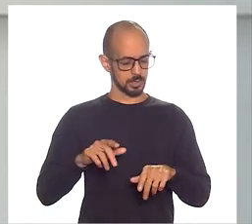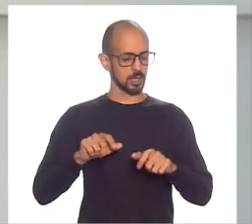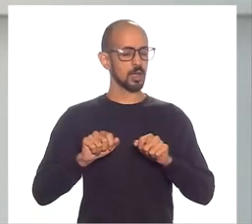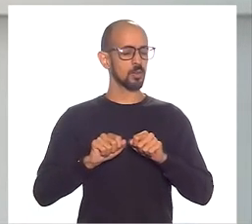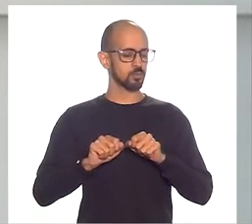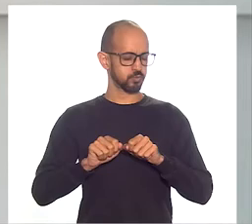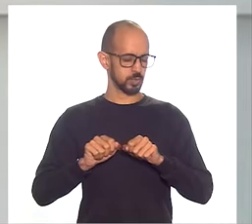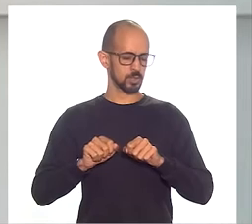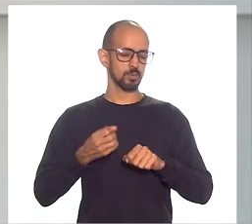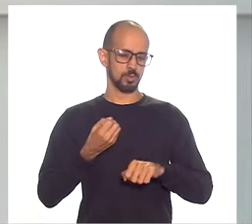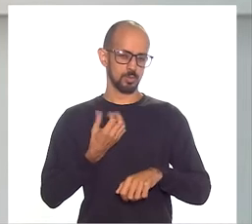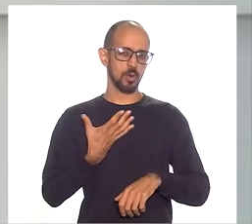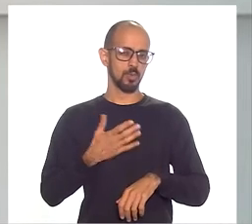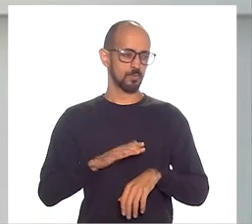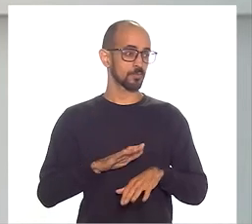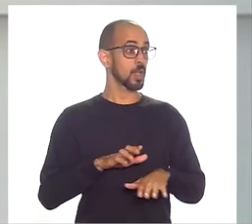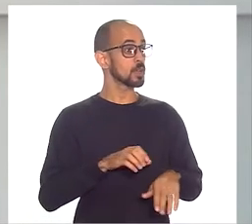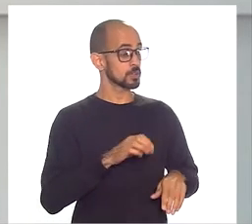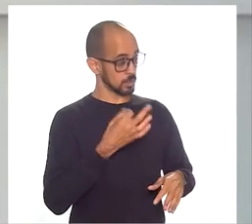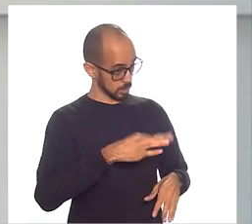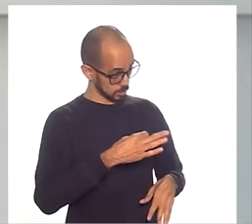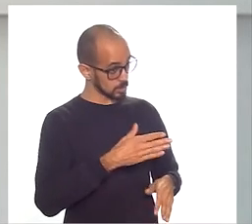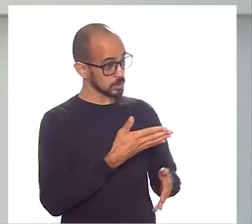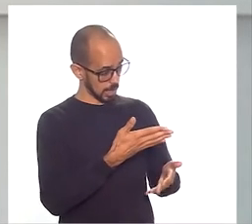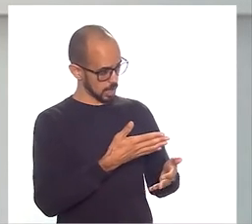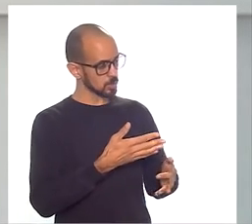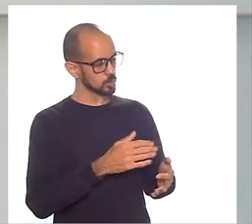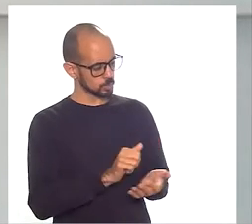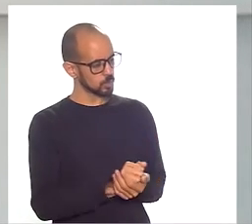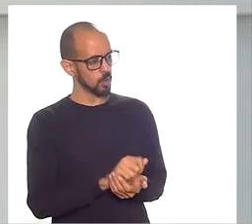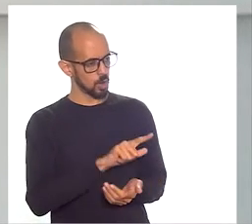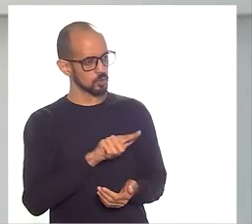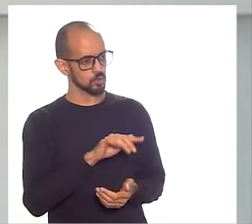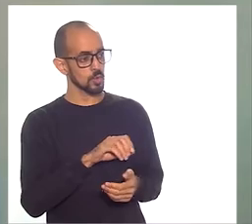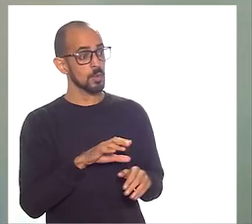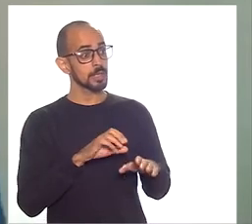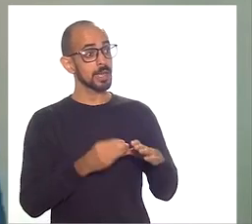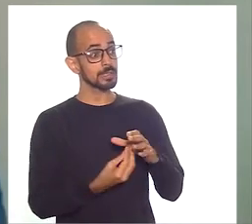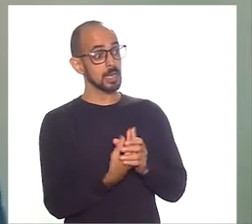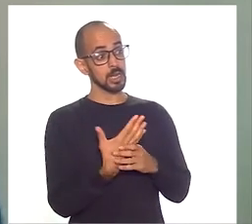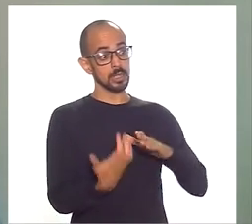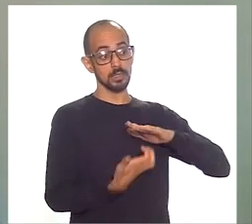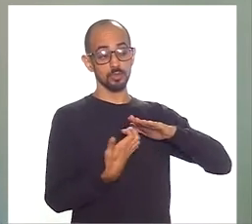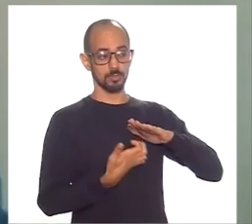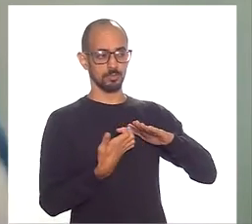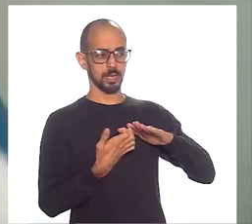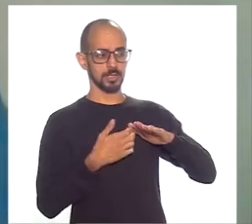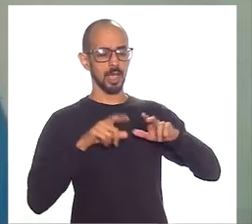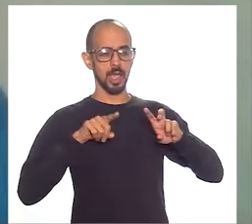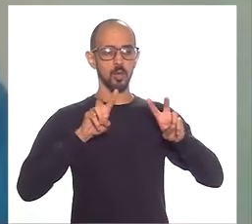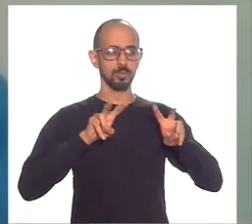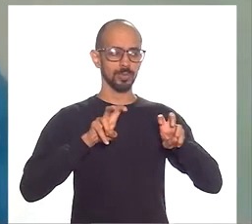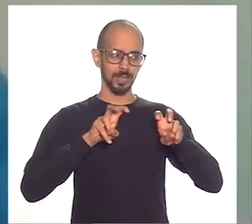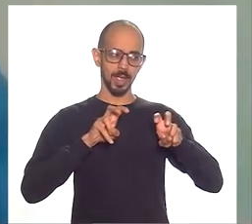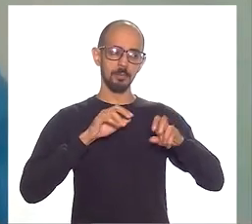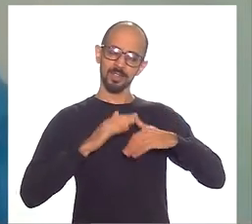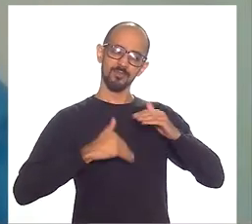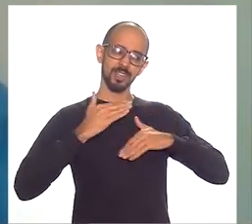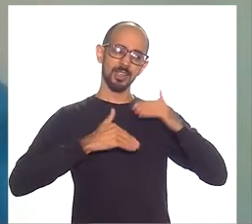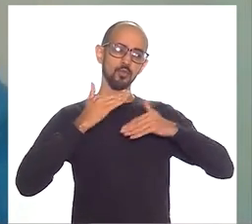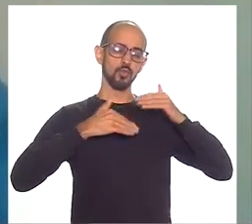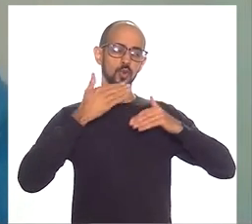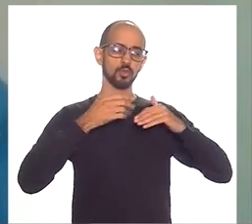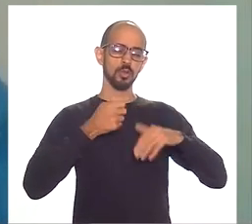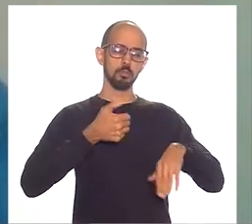Mas é um grande feito, sem sombra de dúvida. Com certeza. E essa questão também do voluntariado empresarial é uma temática que vem